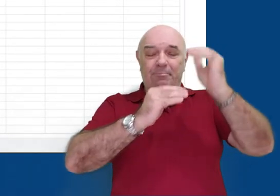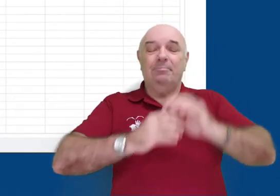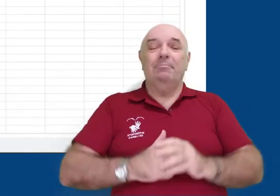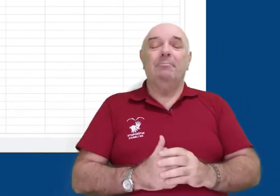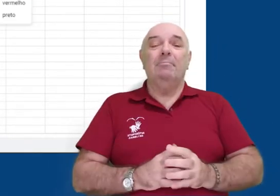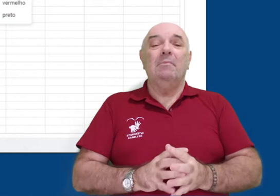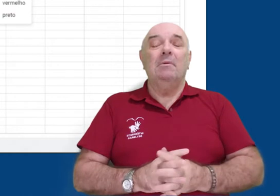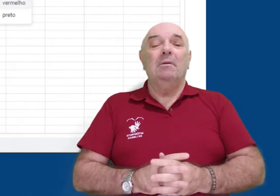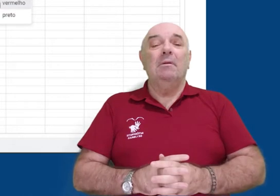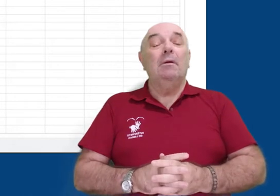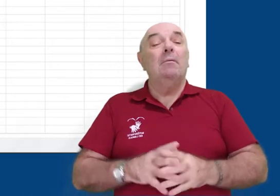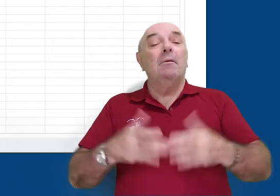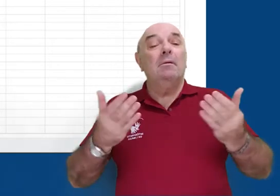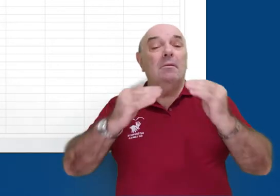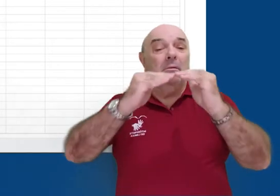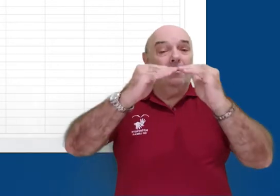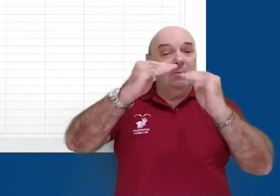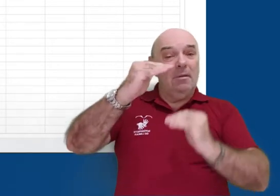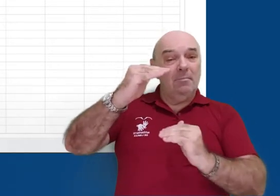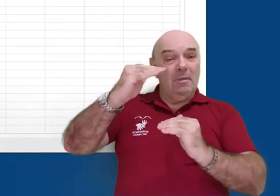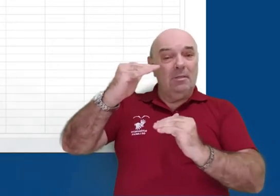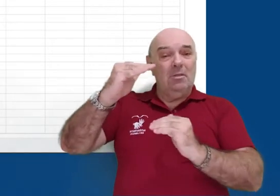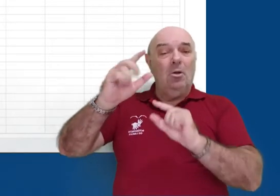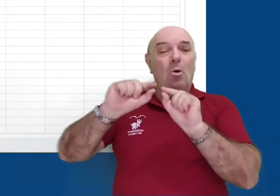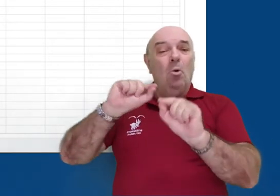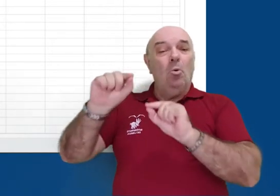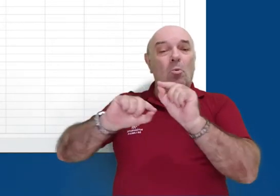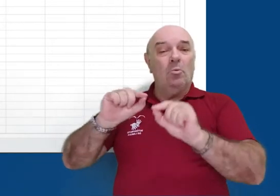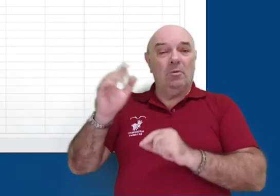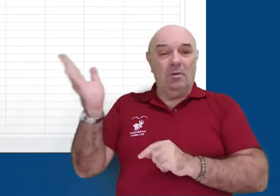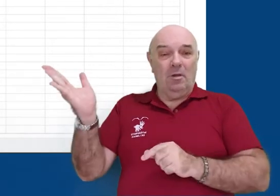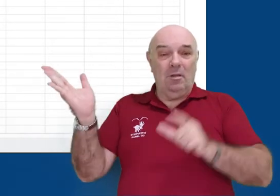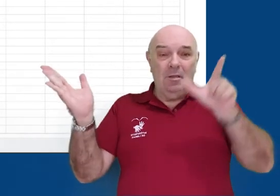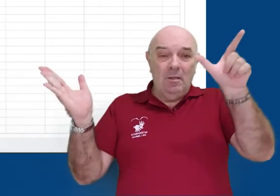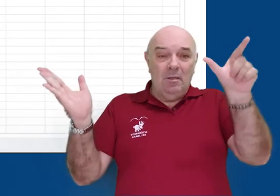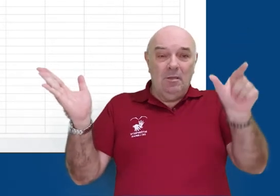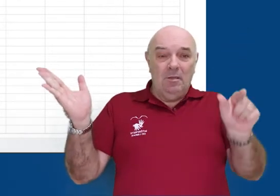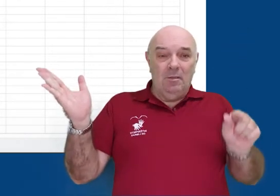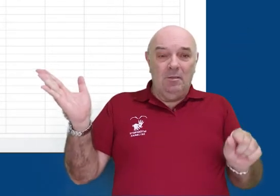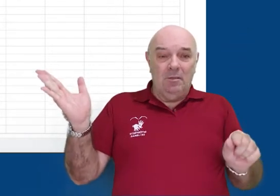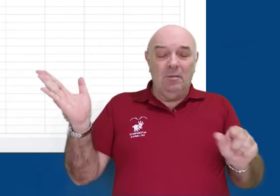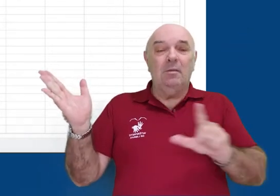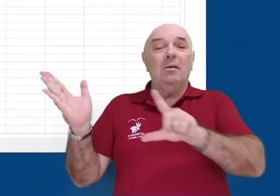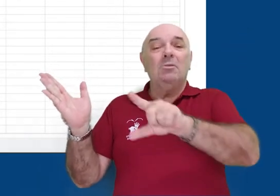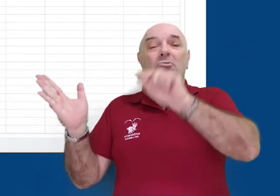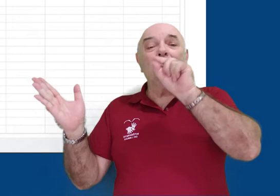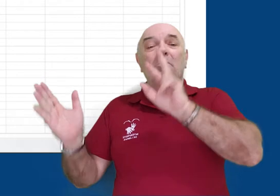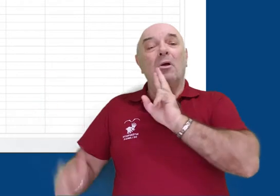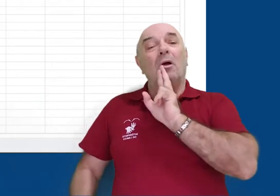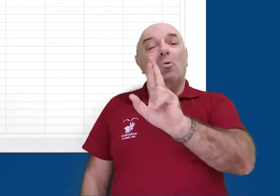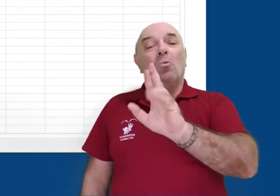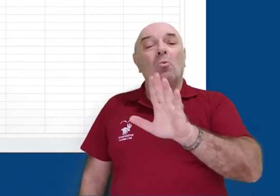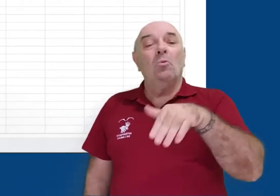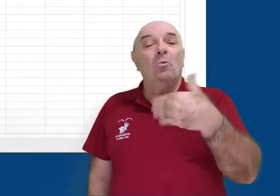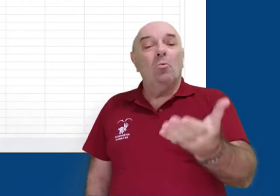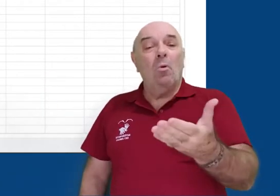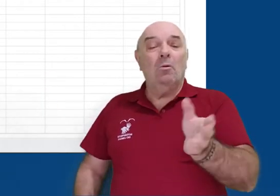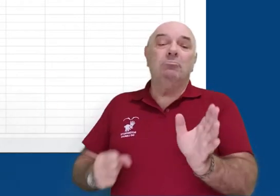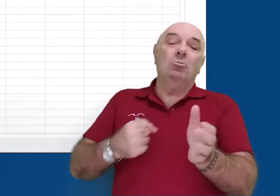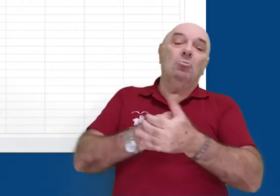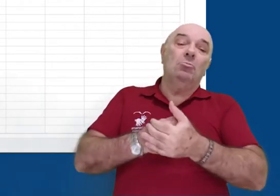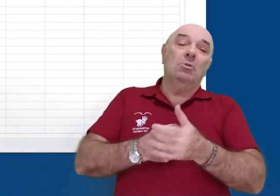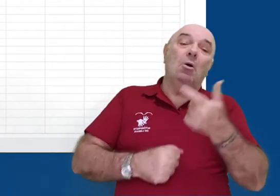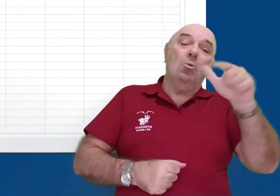da nossa tabela olá abaixo da classificação temos as opções de filtro onde podemos escolher os